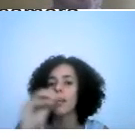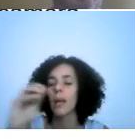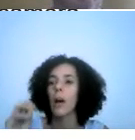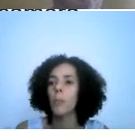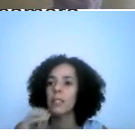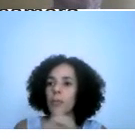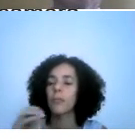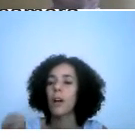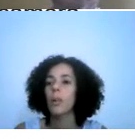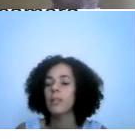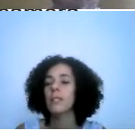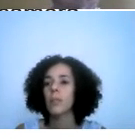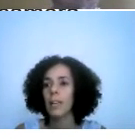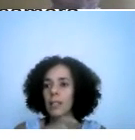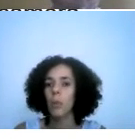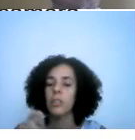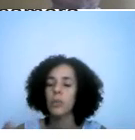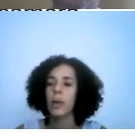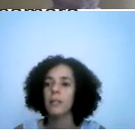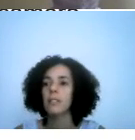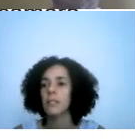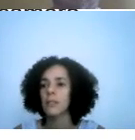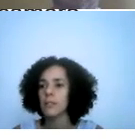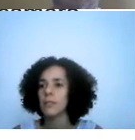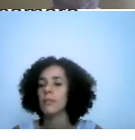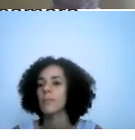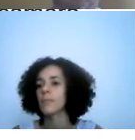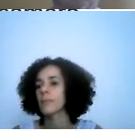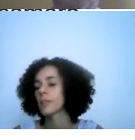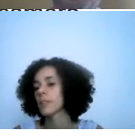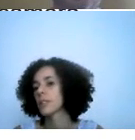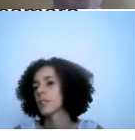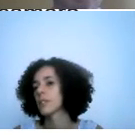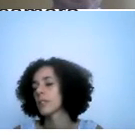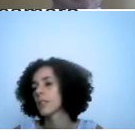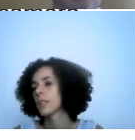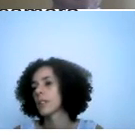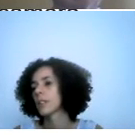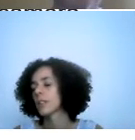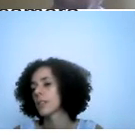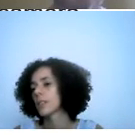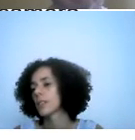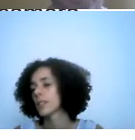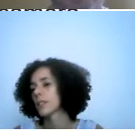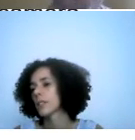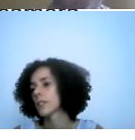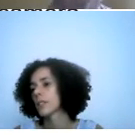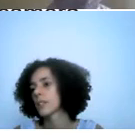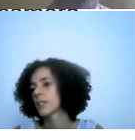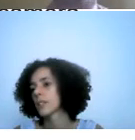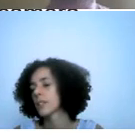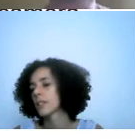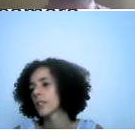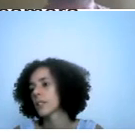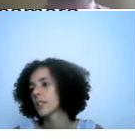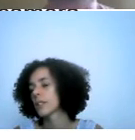vai realmente efetivar a polinização de algumas espécies. Entendi. Na cadeia alimentar